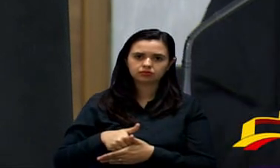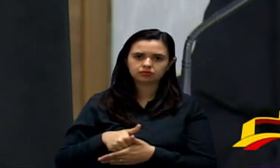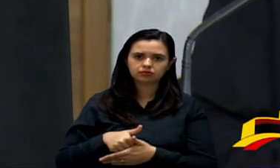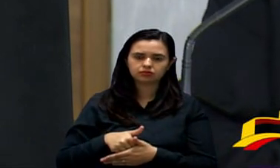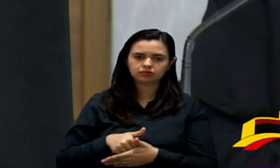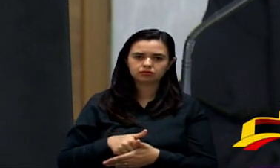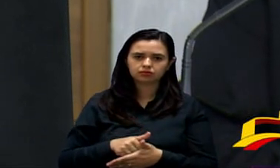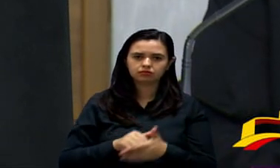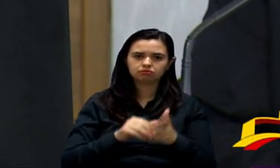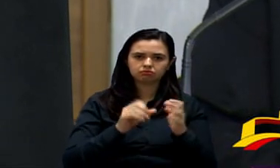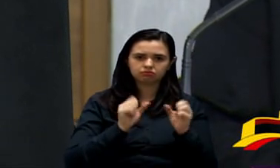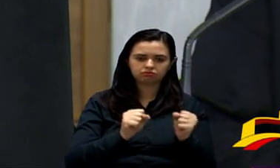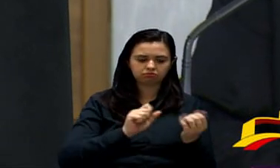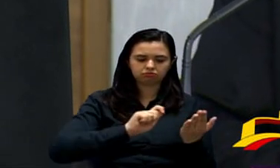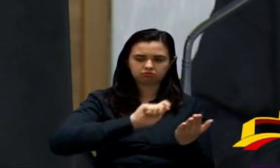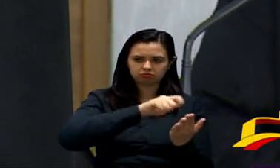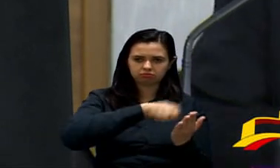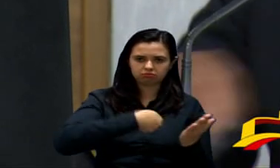Pode marcar aí, né, já.